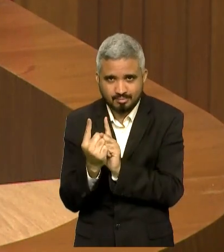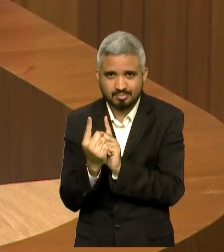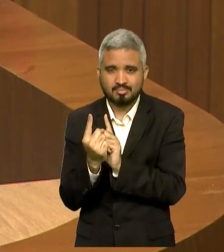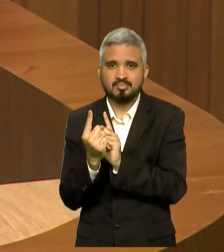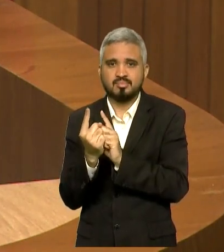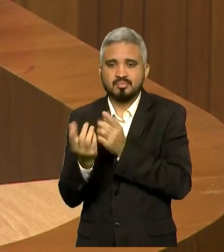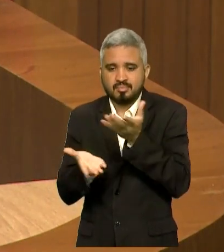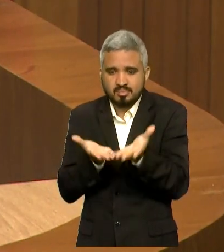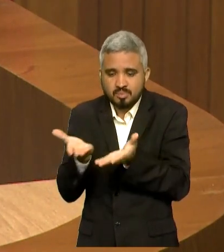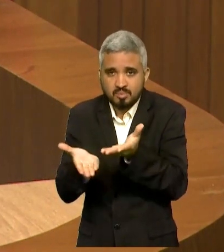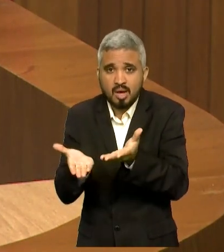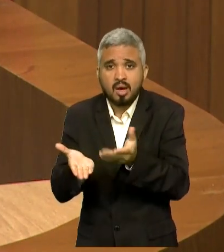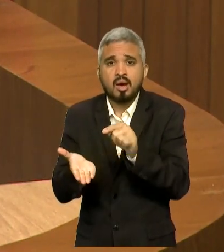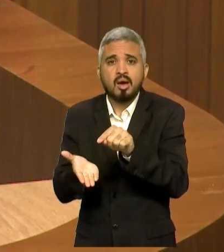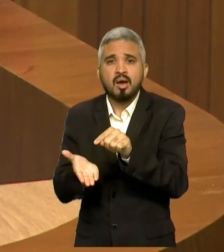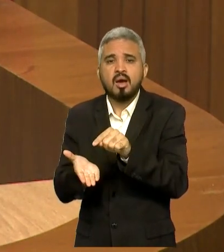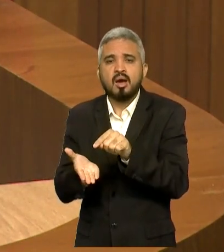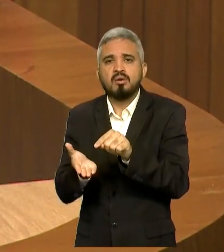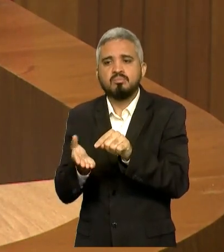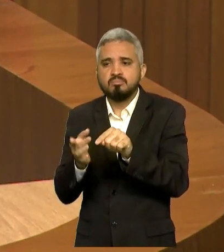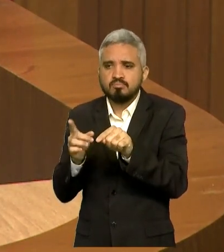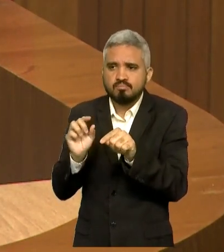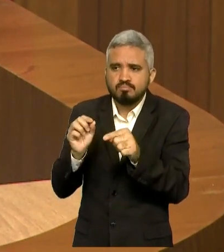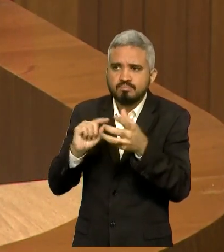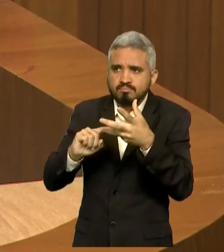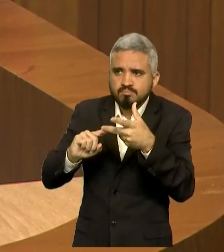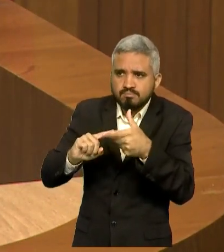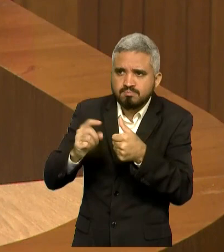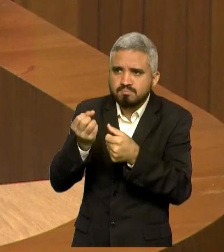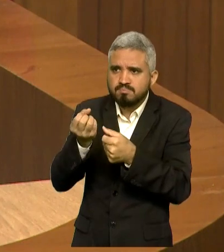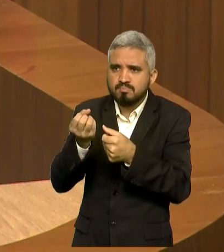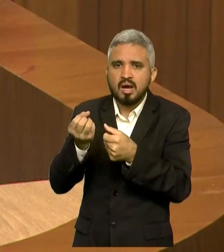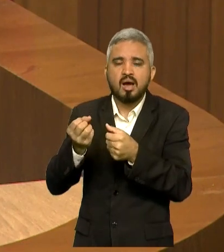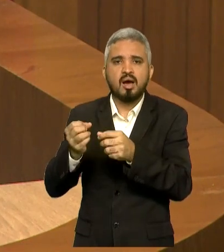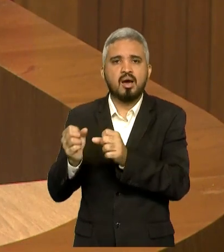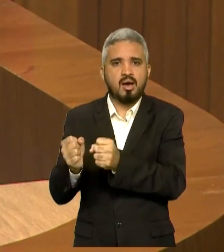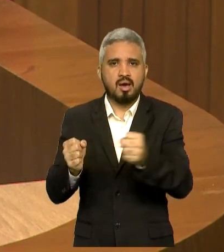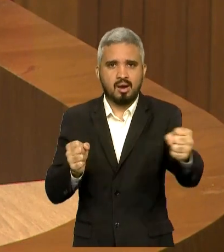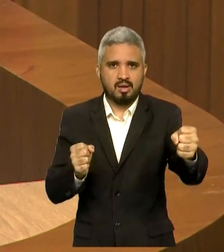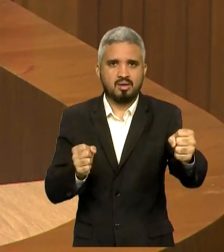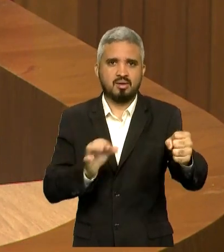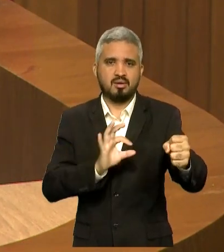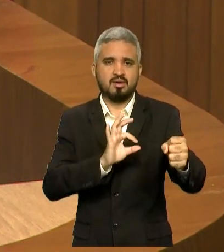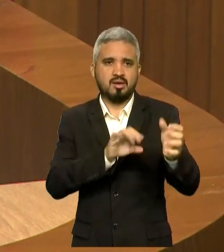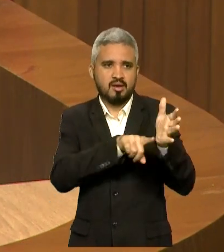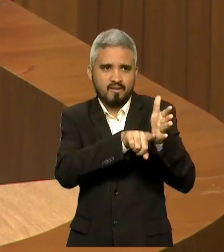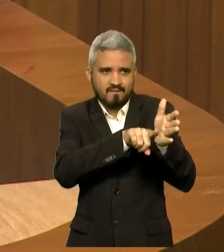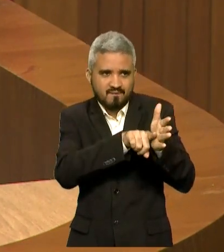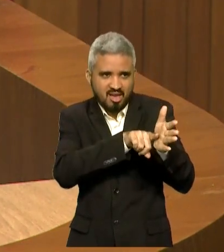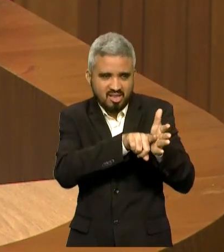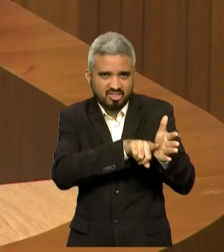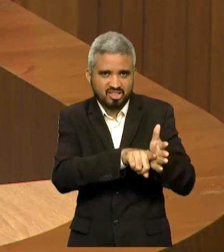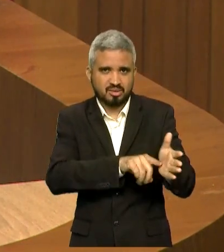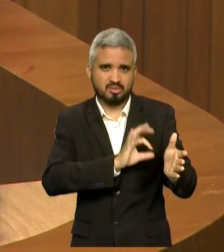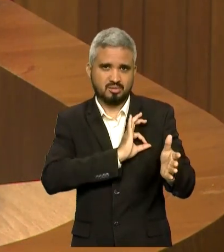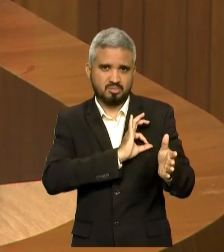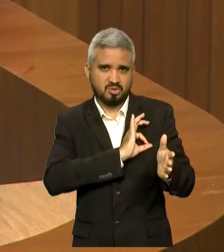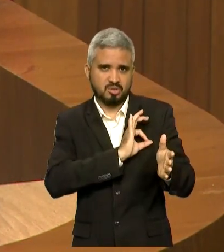circunstância, encaminham para as ações policiais de investigação e as medidas protetivas.